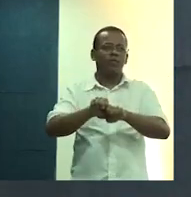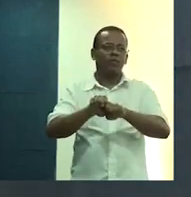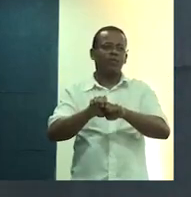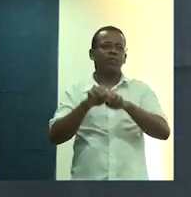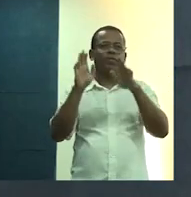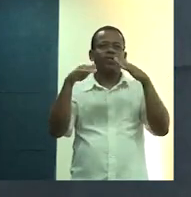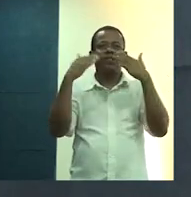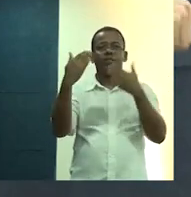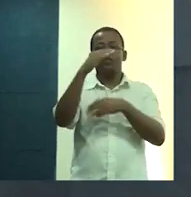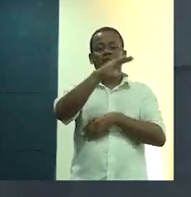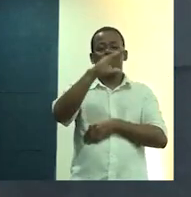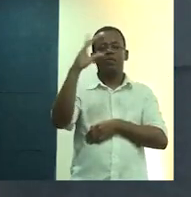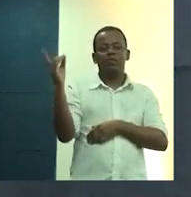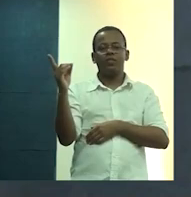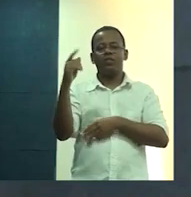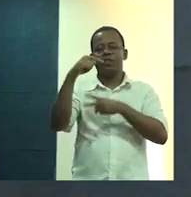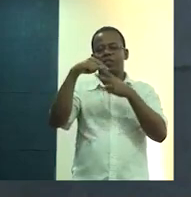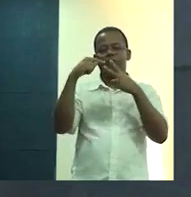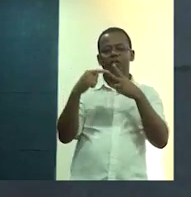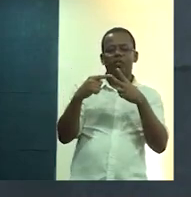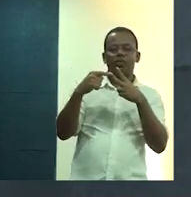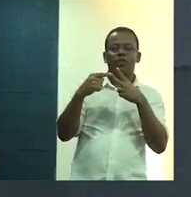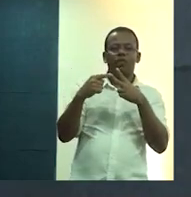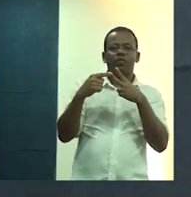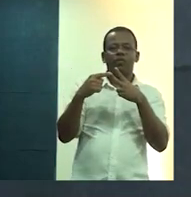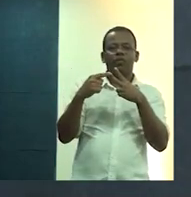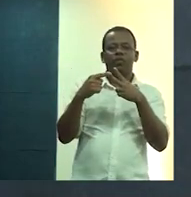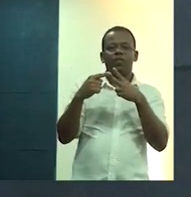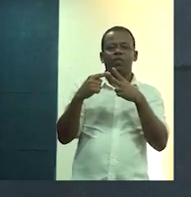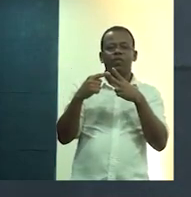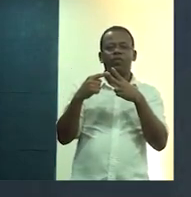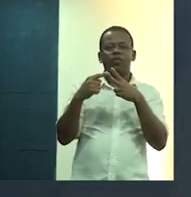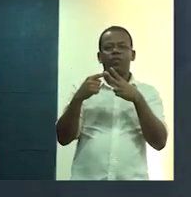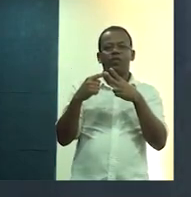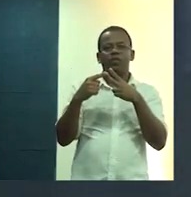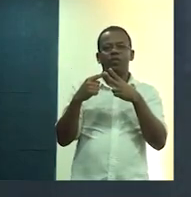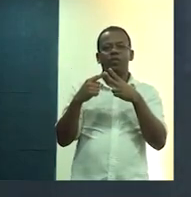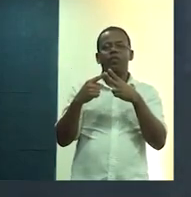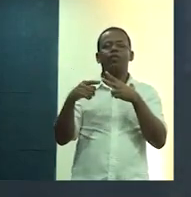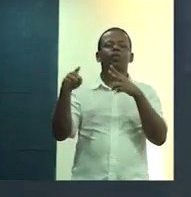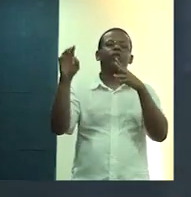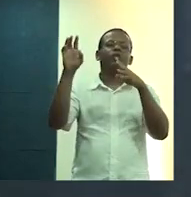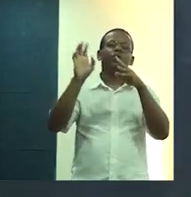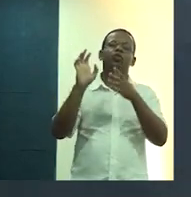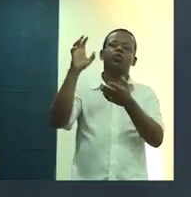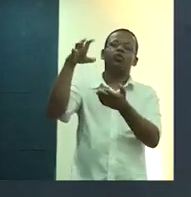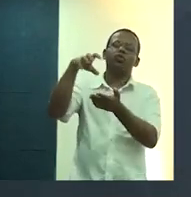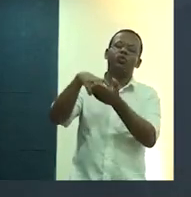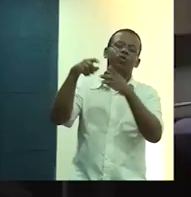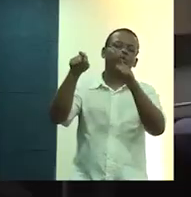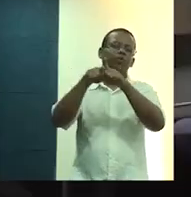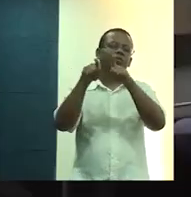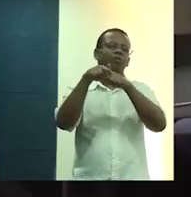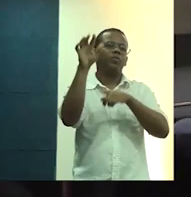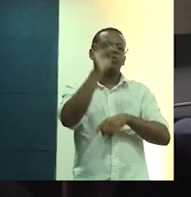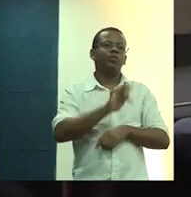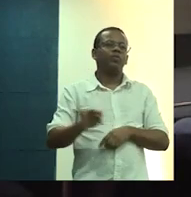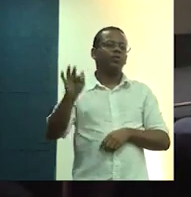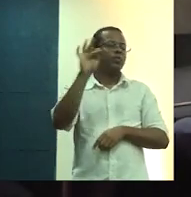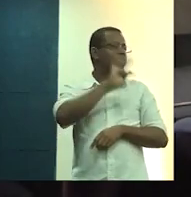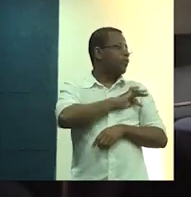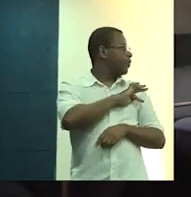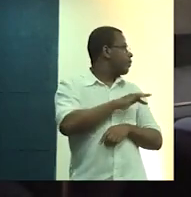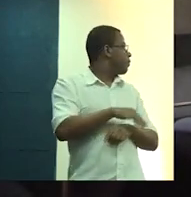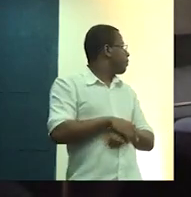território periférico então a coordenação dessas duas lógicas é local e Federal vai ser o arranjo principal do